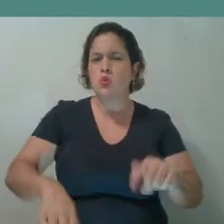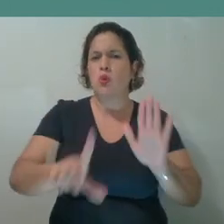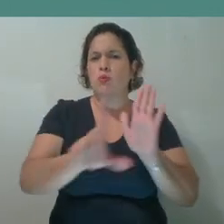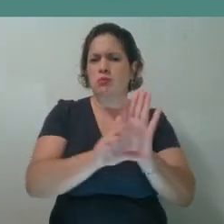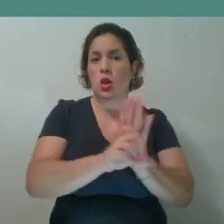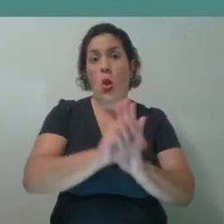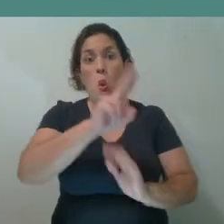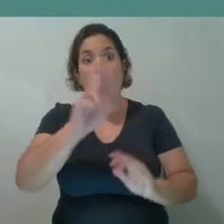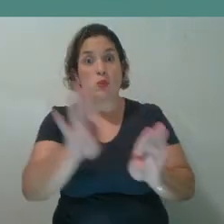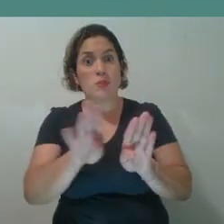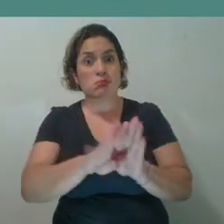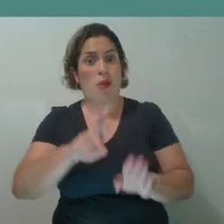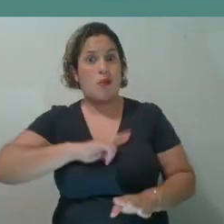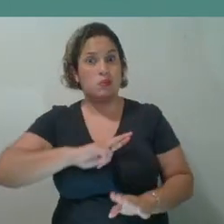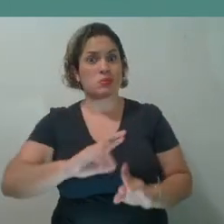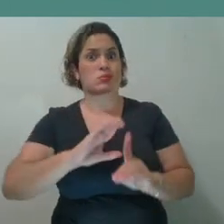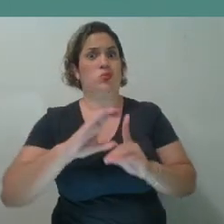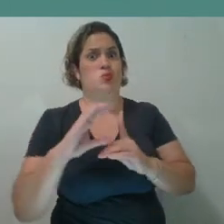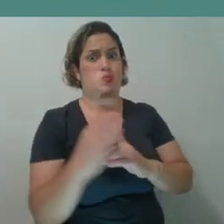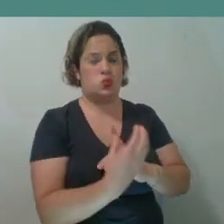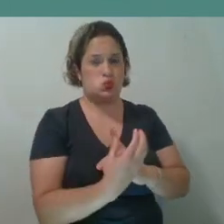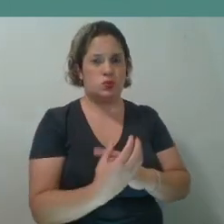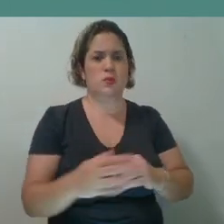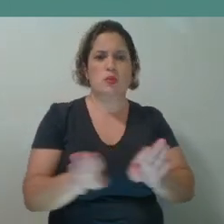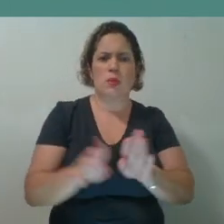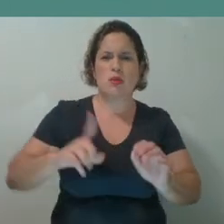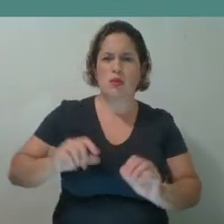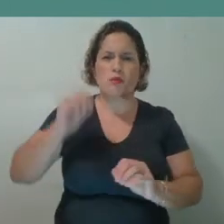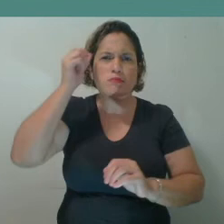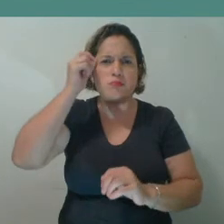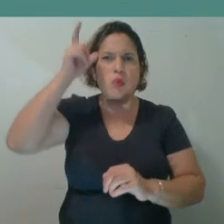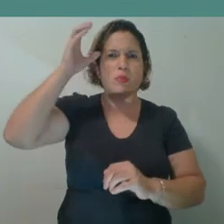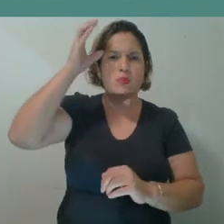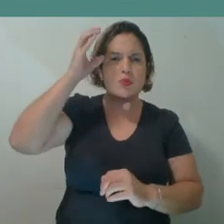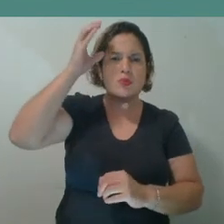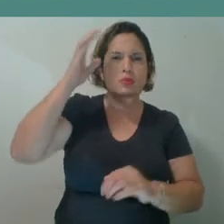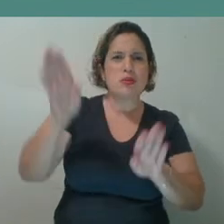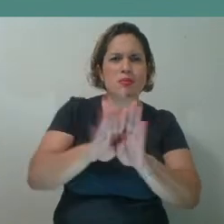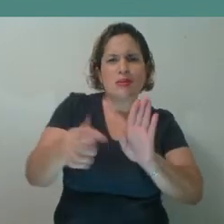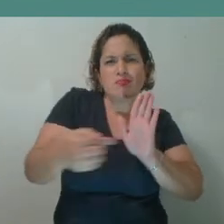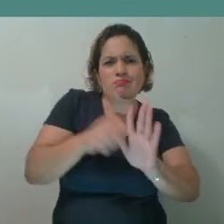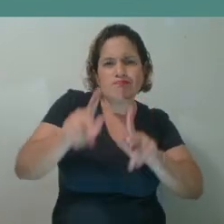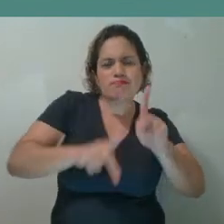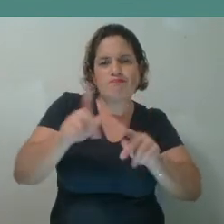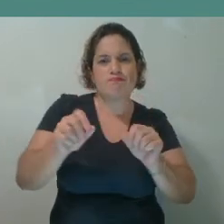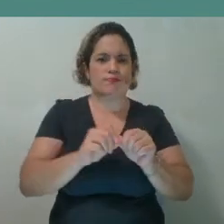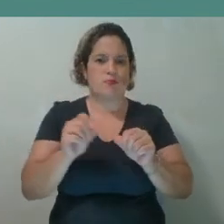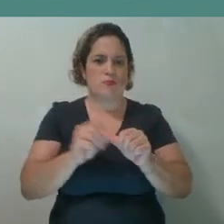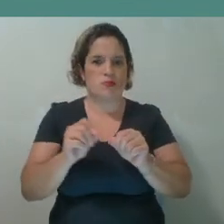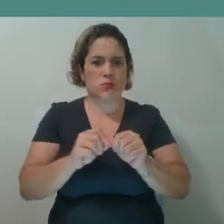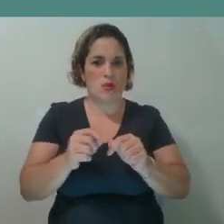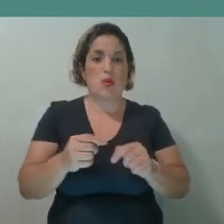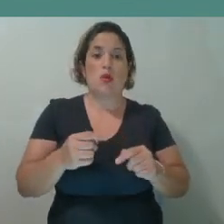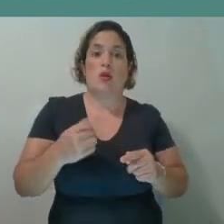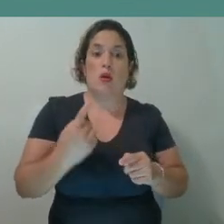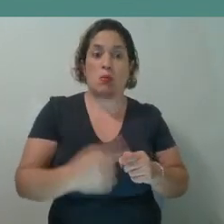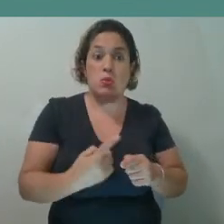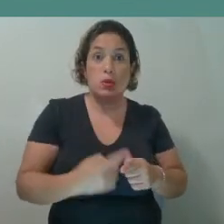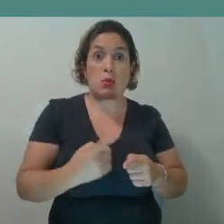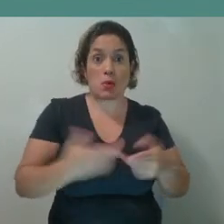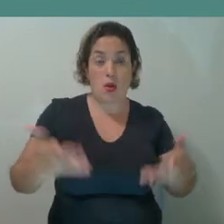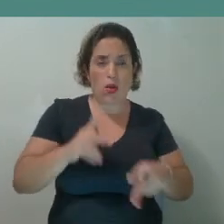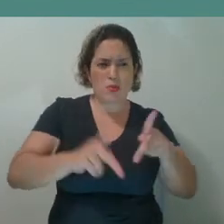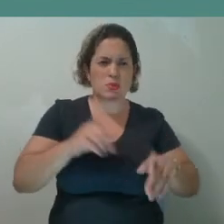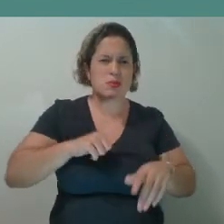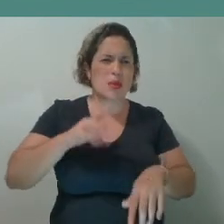rituais também. Houve um aumento na conscientização e nas denúncias pela população, que pode resultar de uma maior